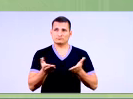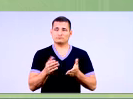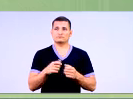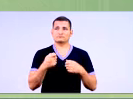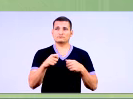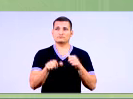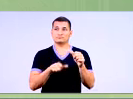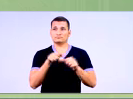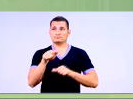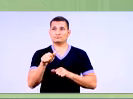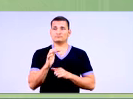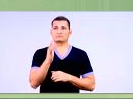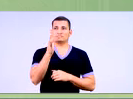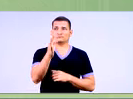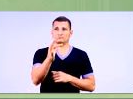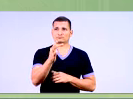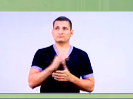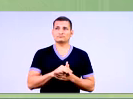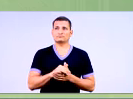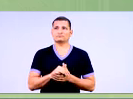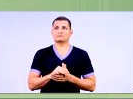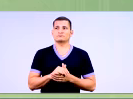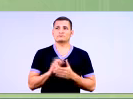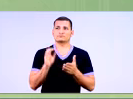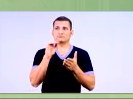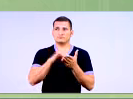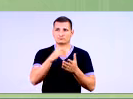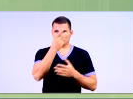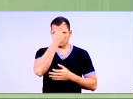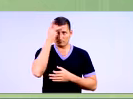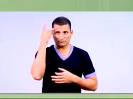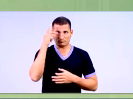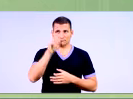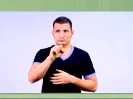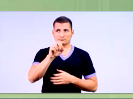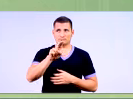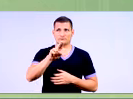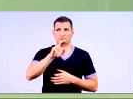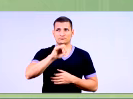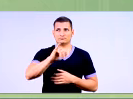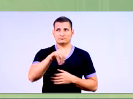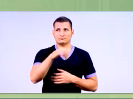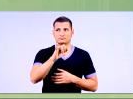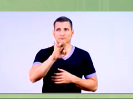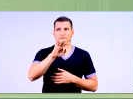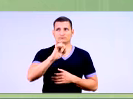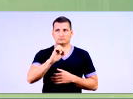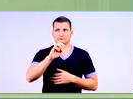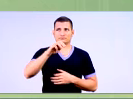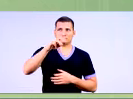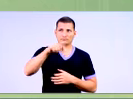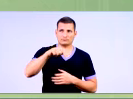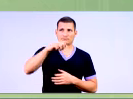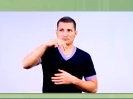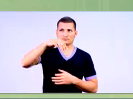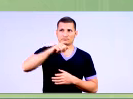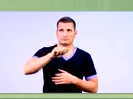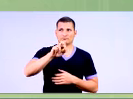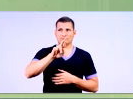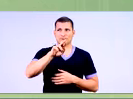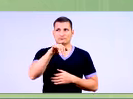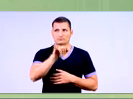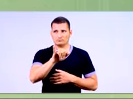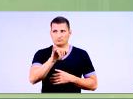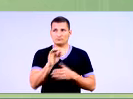no futuro. Então, eu coloco o sujeito, Mary, e acrescento will.